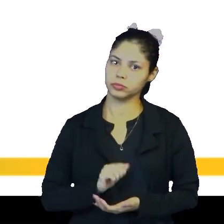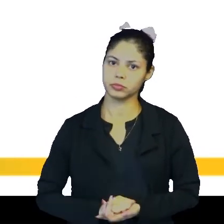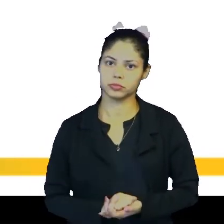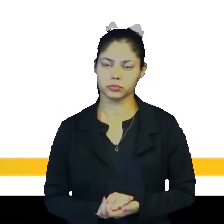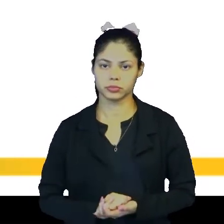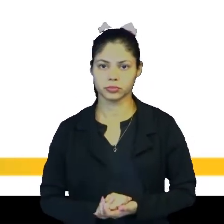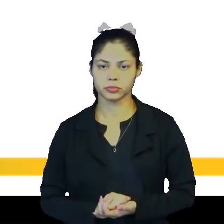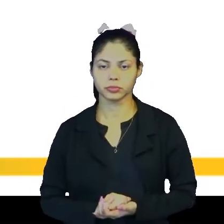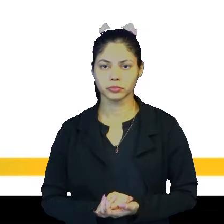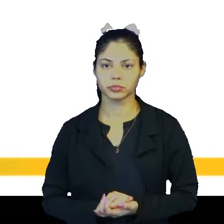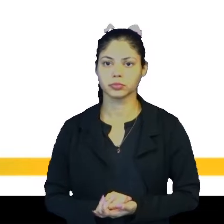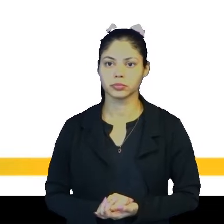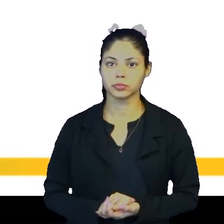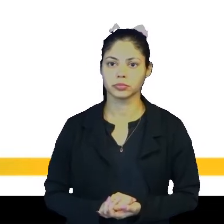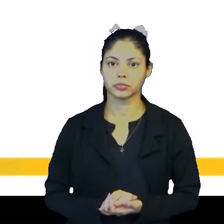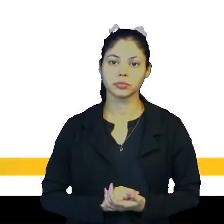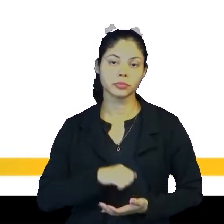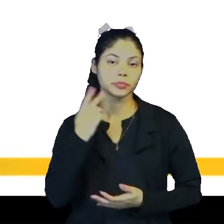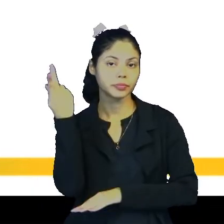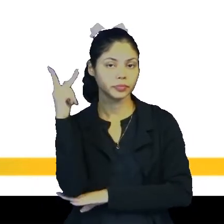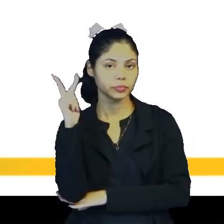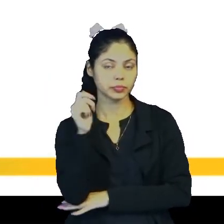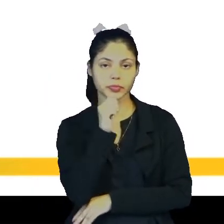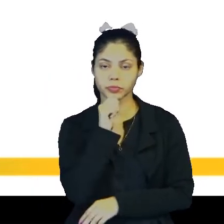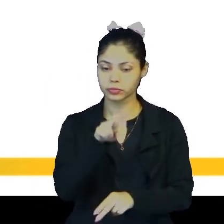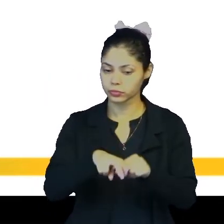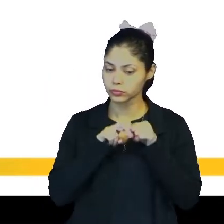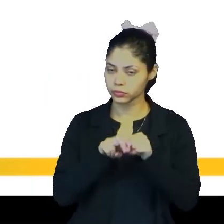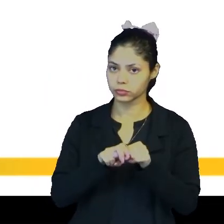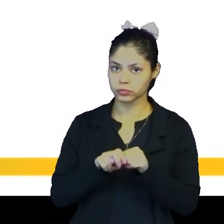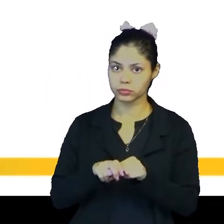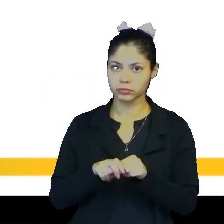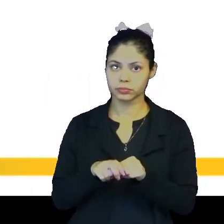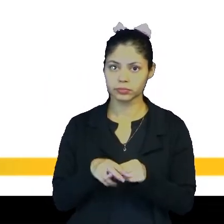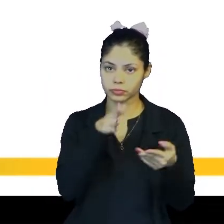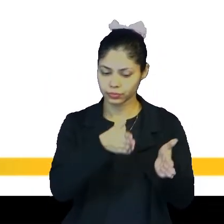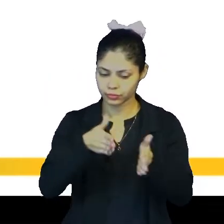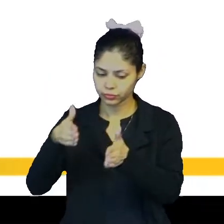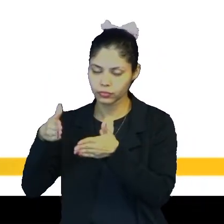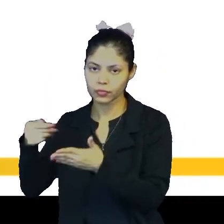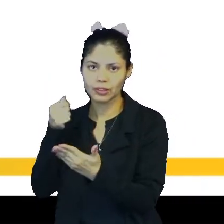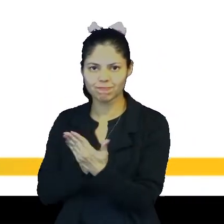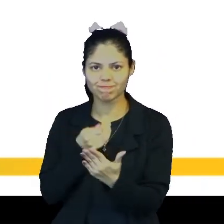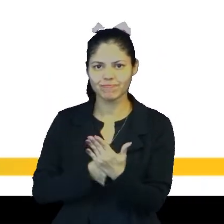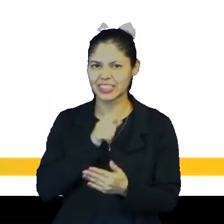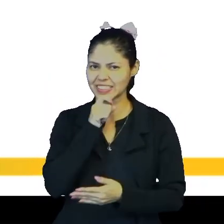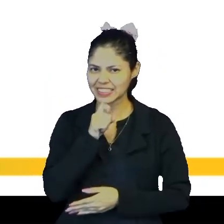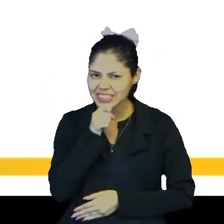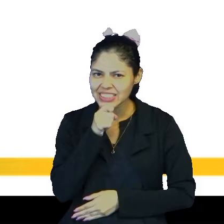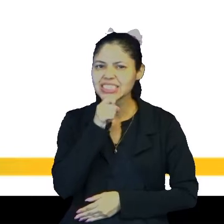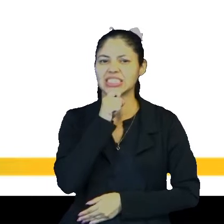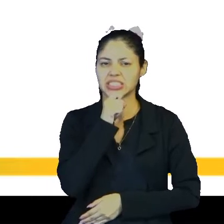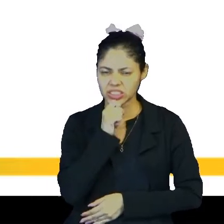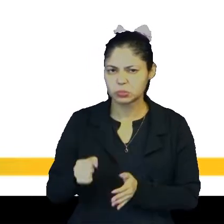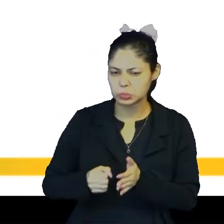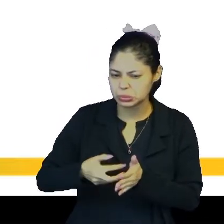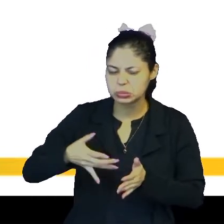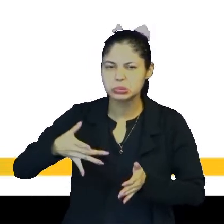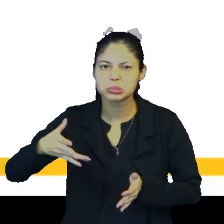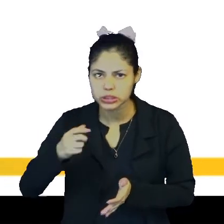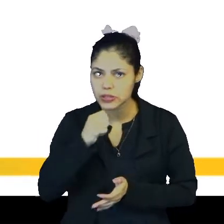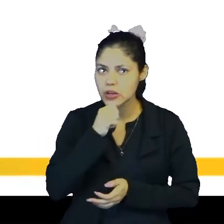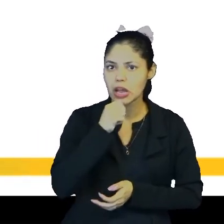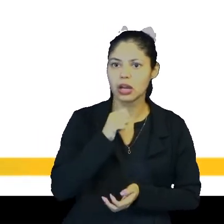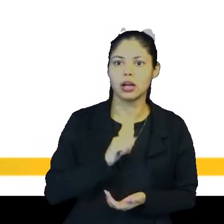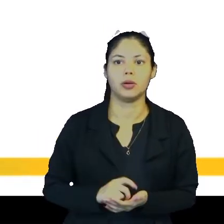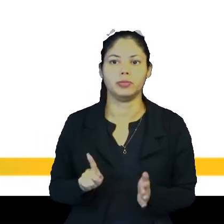as glaciações. As glaciações são, portanto, períodos de intenso resfriamento da Terra. Elas são